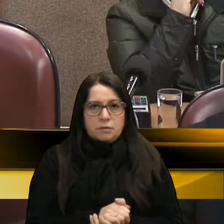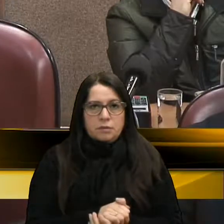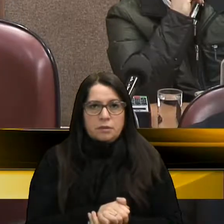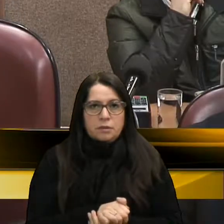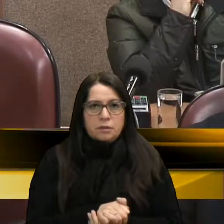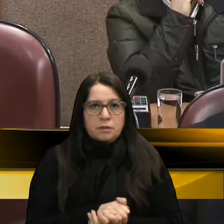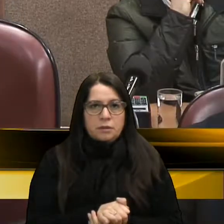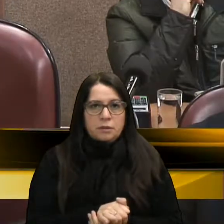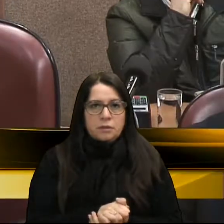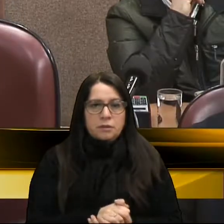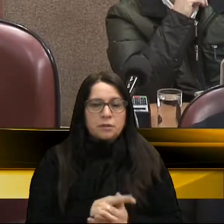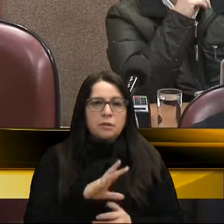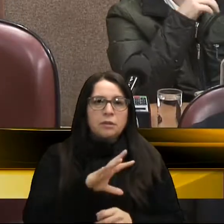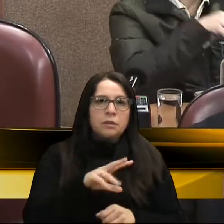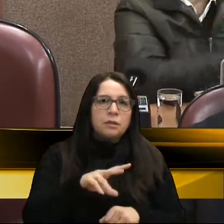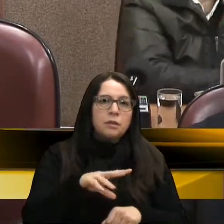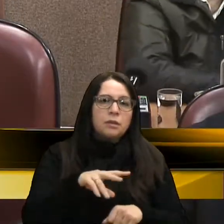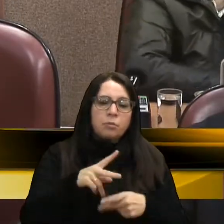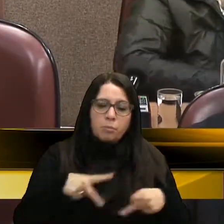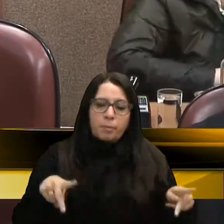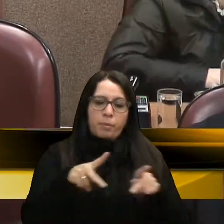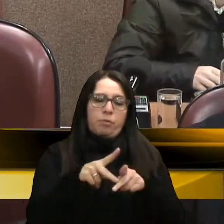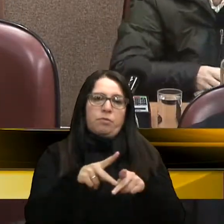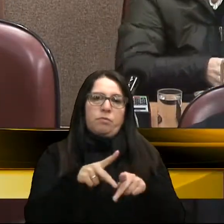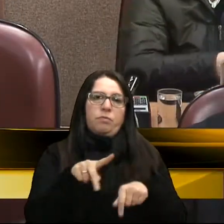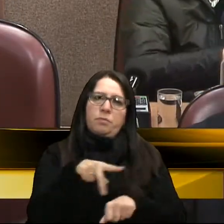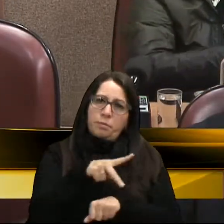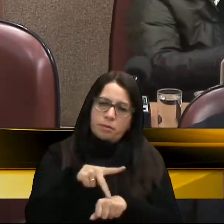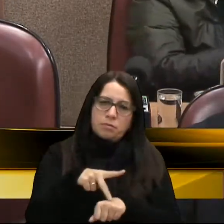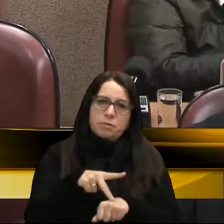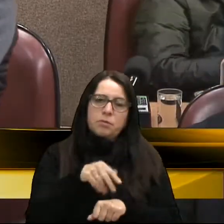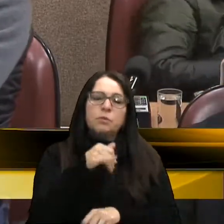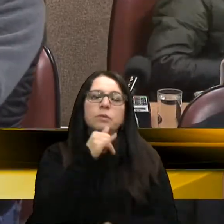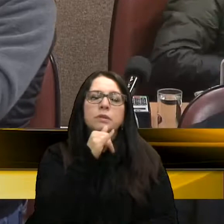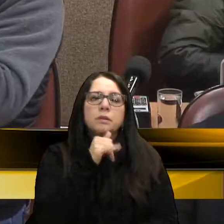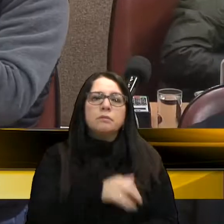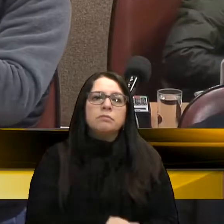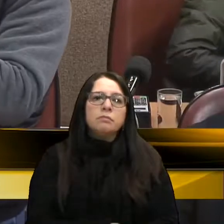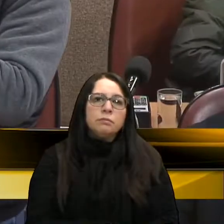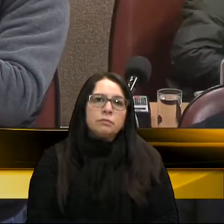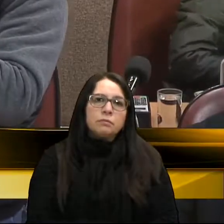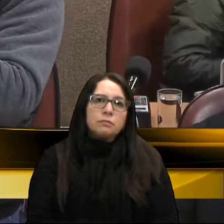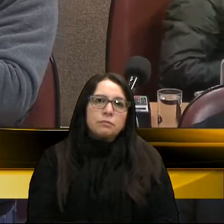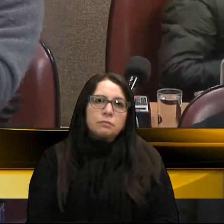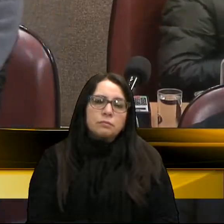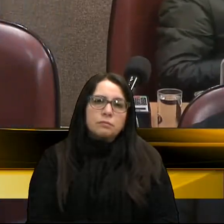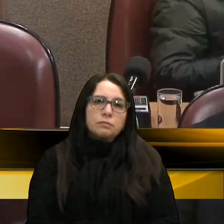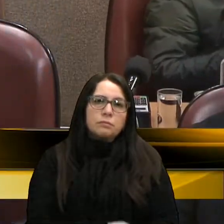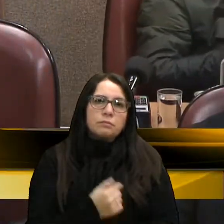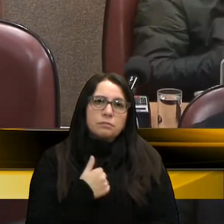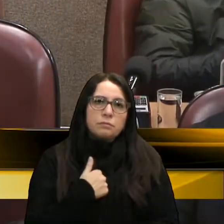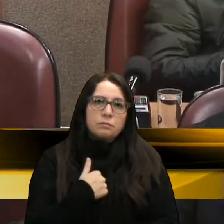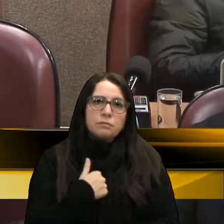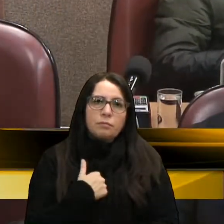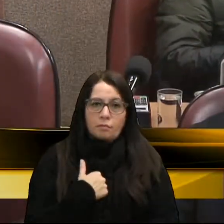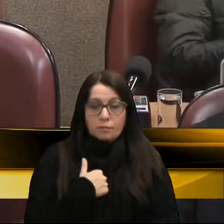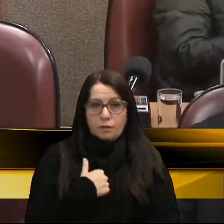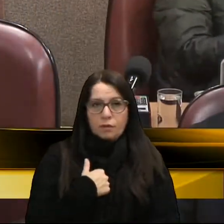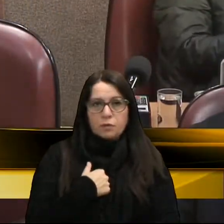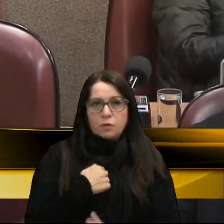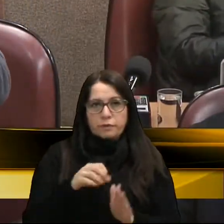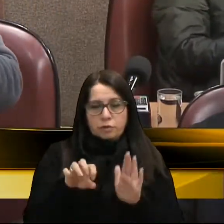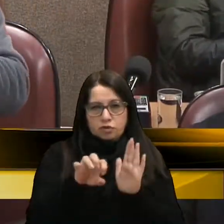A nossa pátria, o nosso povo. Por exemplo, eu sou cristão,